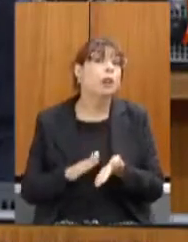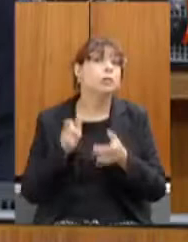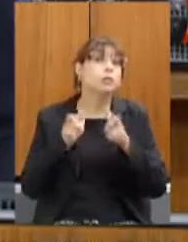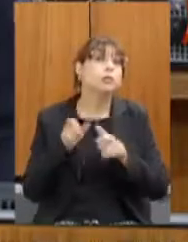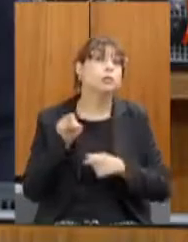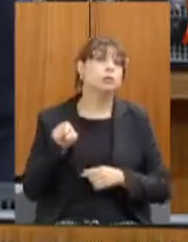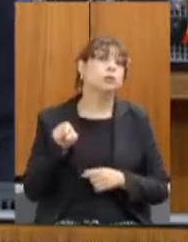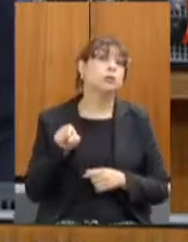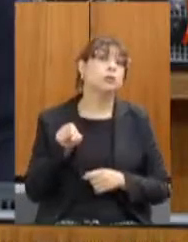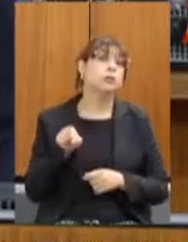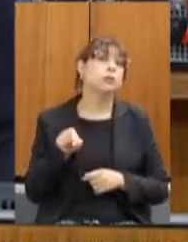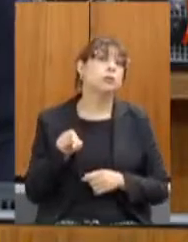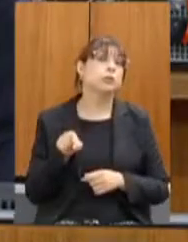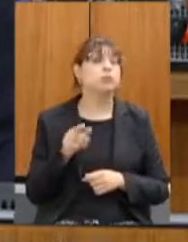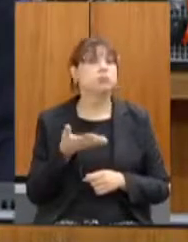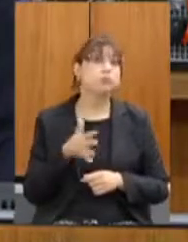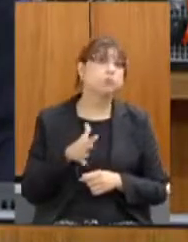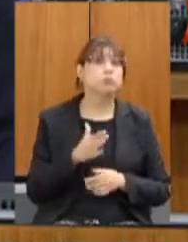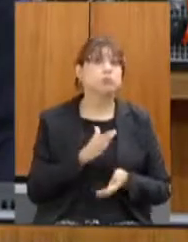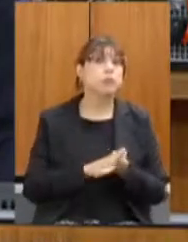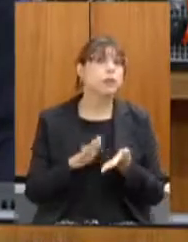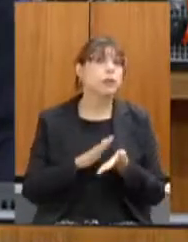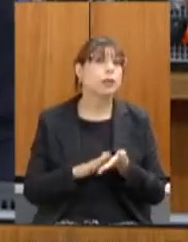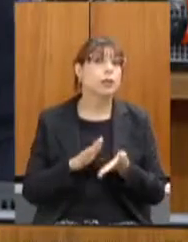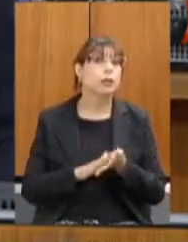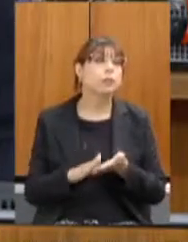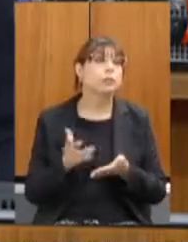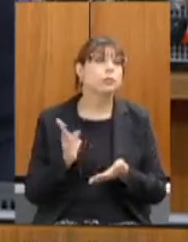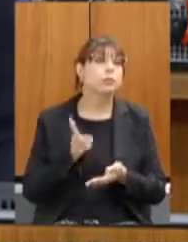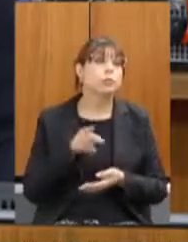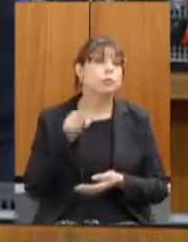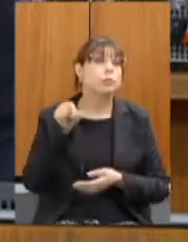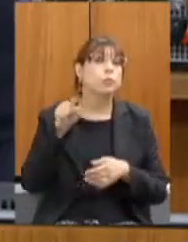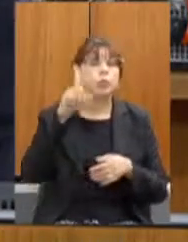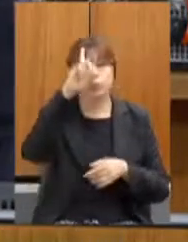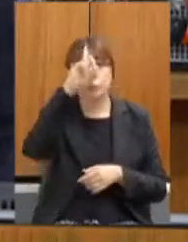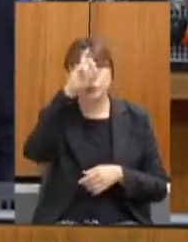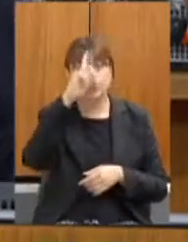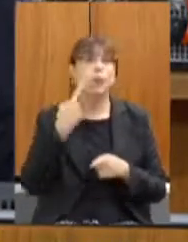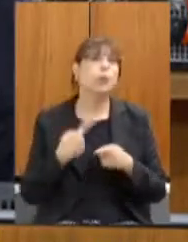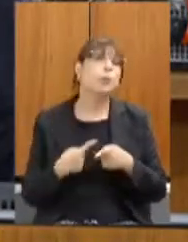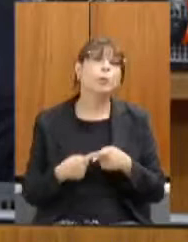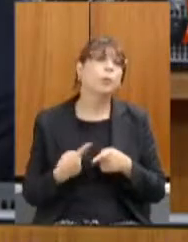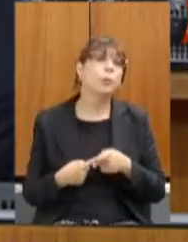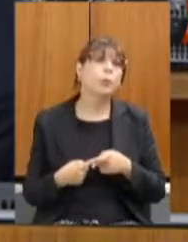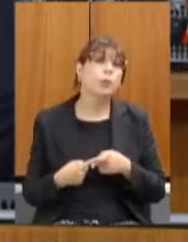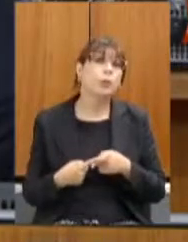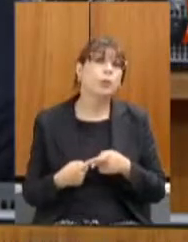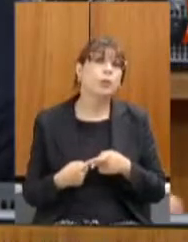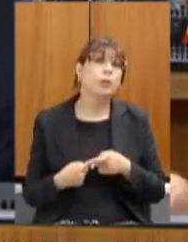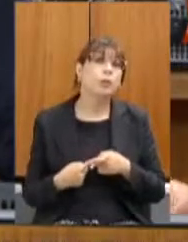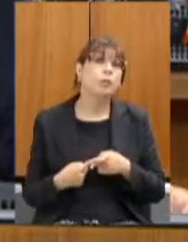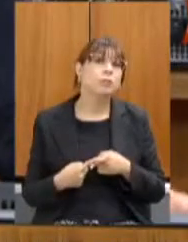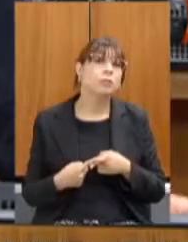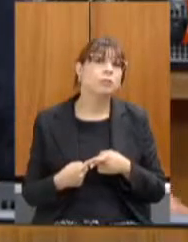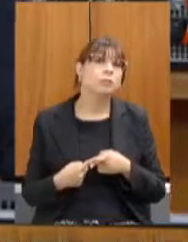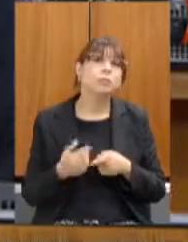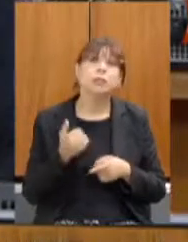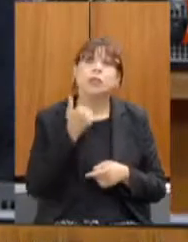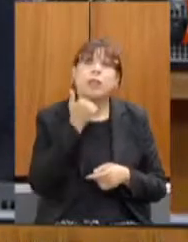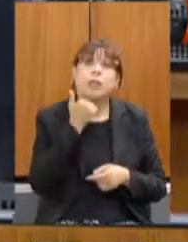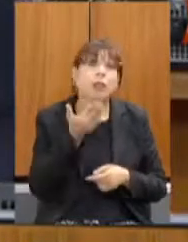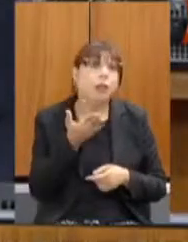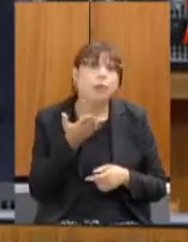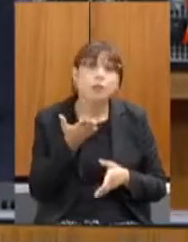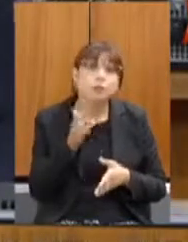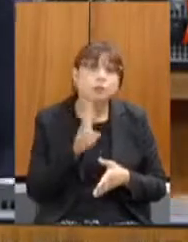qual foi o gasto médio para manutenção do hospital e por que que a unidade não recebeu um caminhamento de nenhum